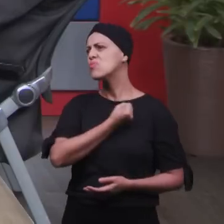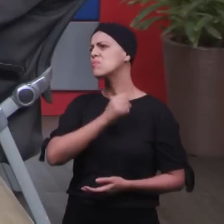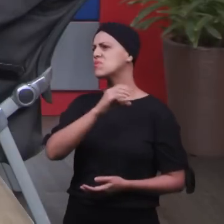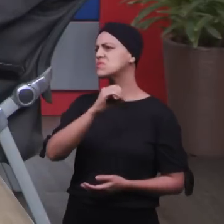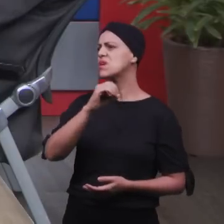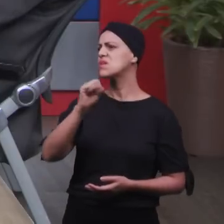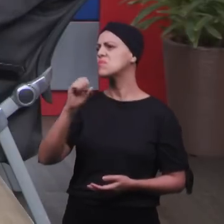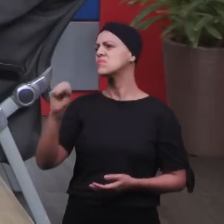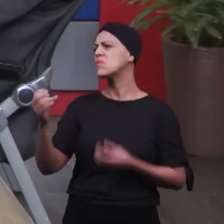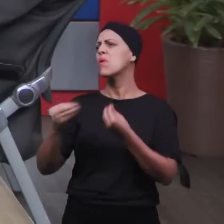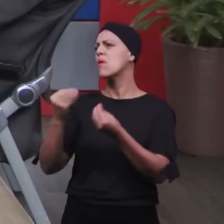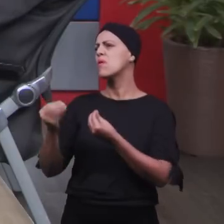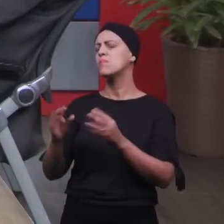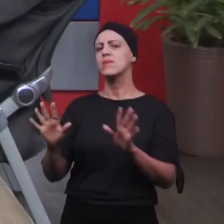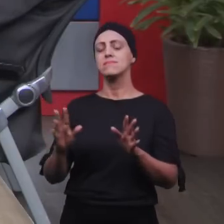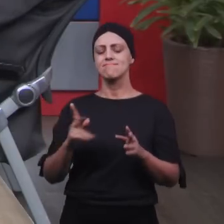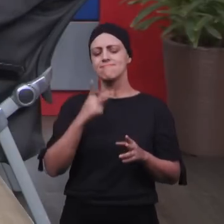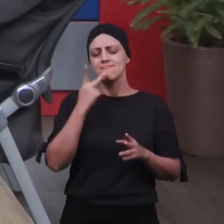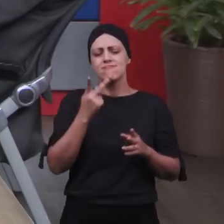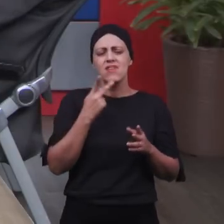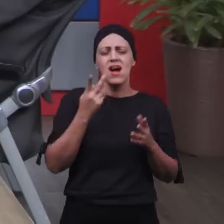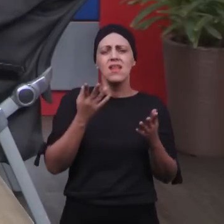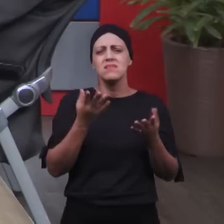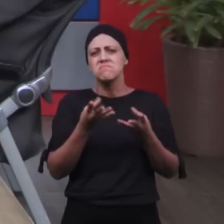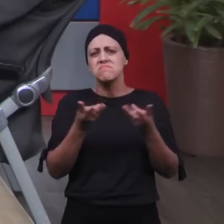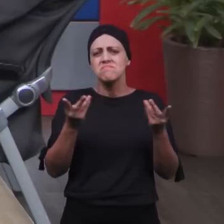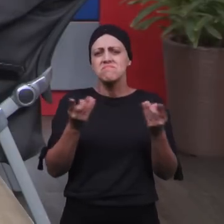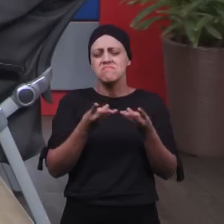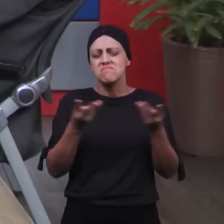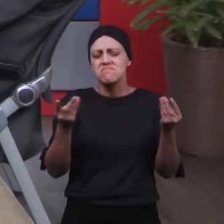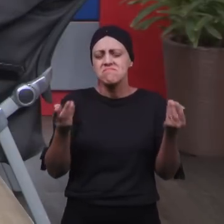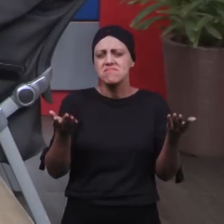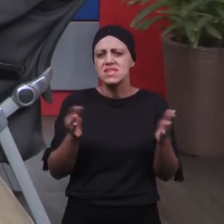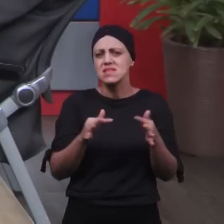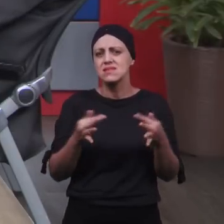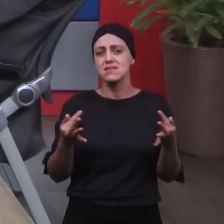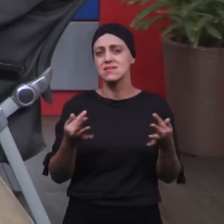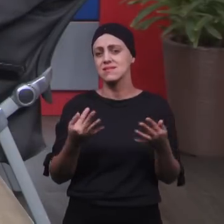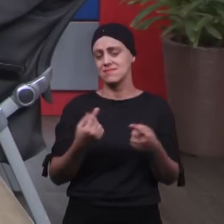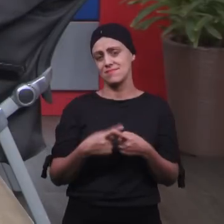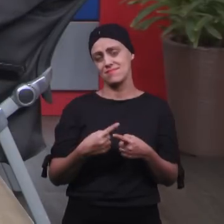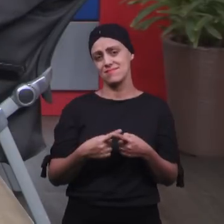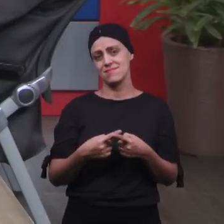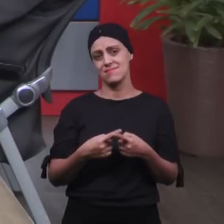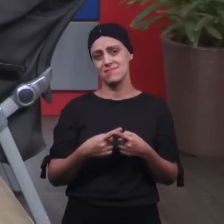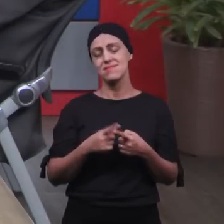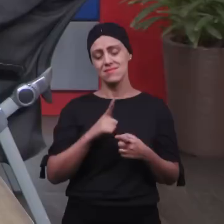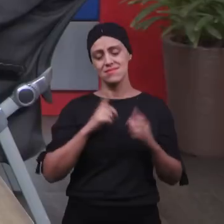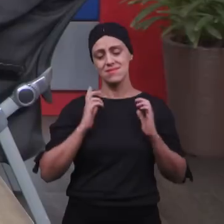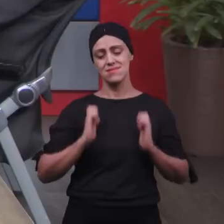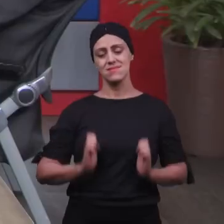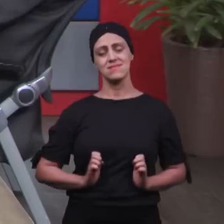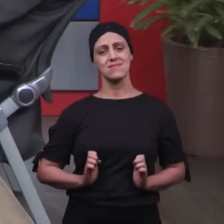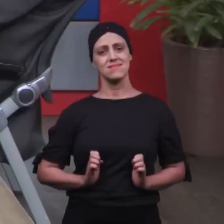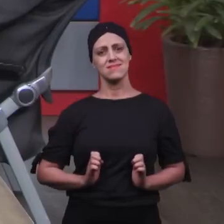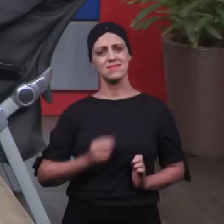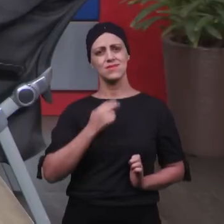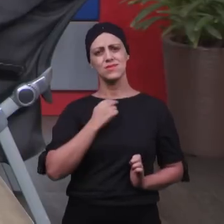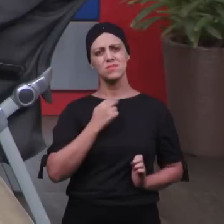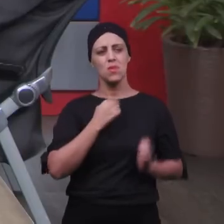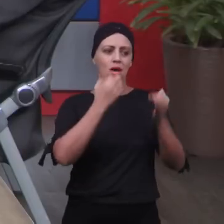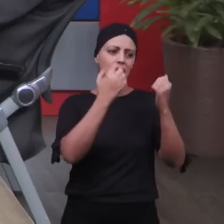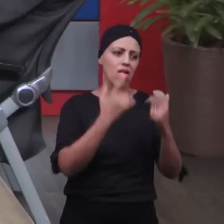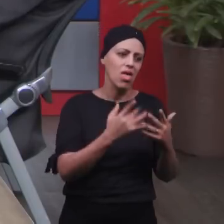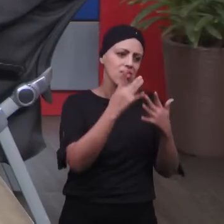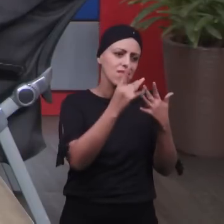E a gente fala muito assim superficialmente, porque por ética, repetindo aqui as palavras do pastor Marcelo, a gente não entra em detalhes, a gente